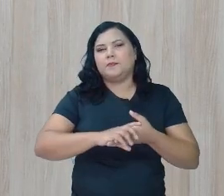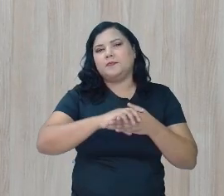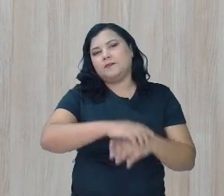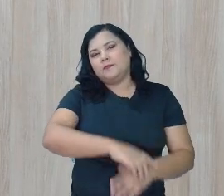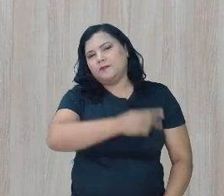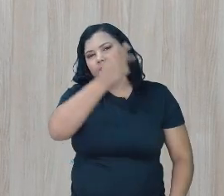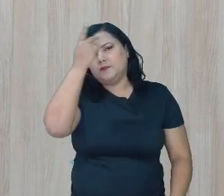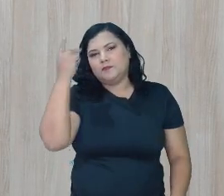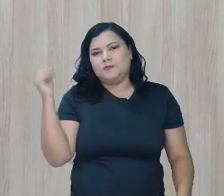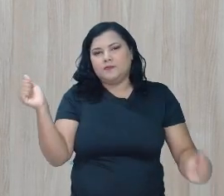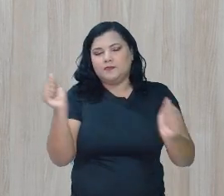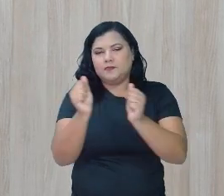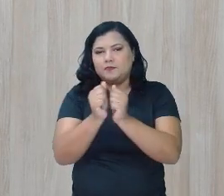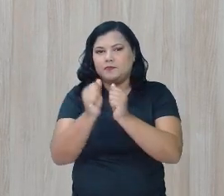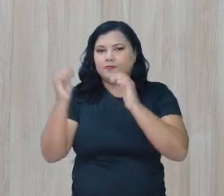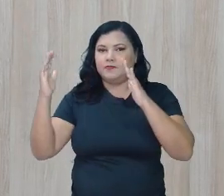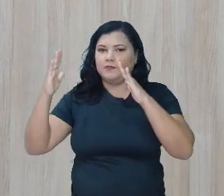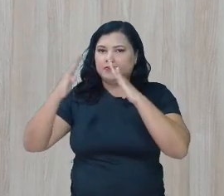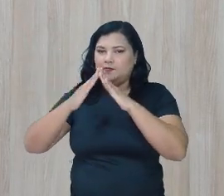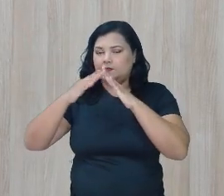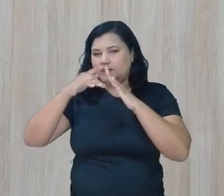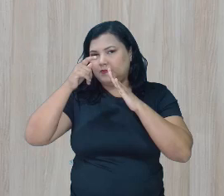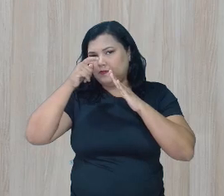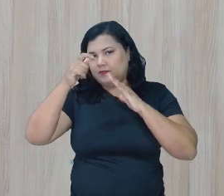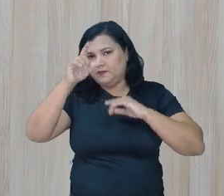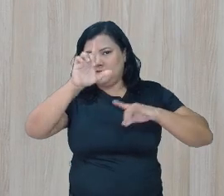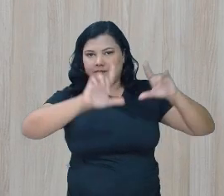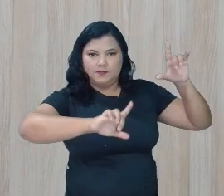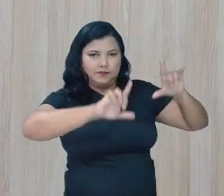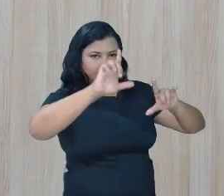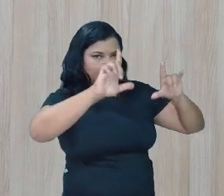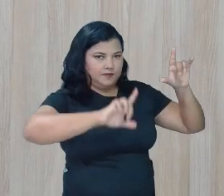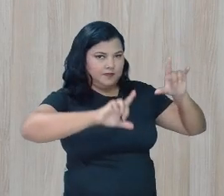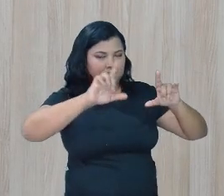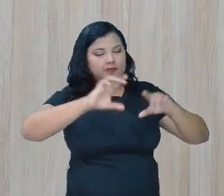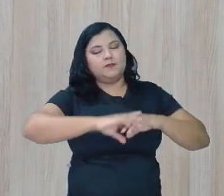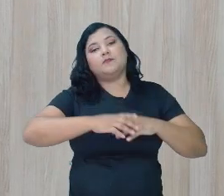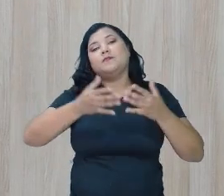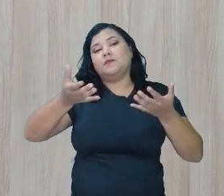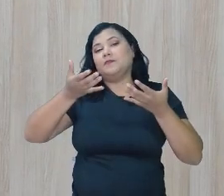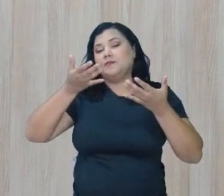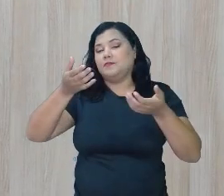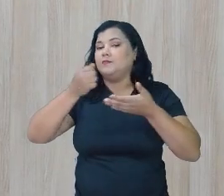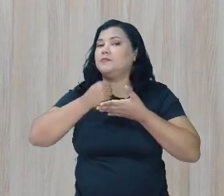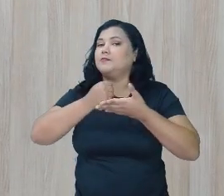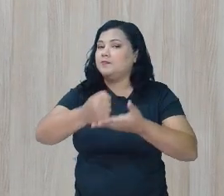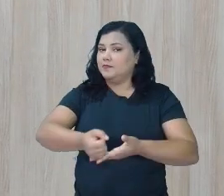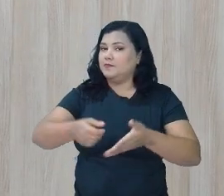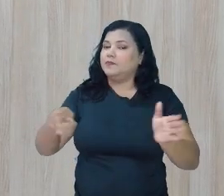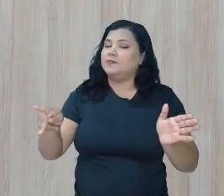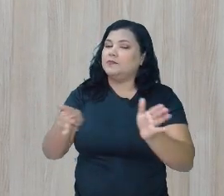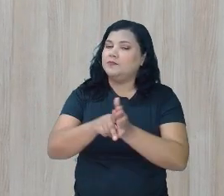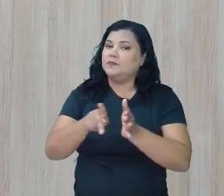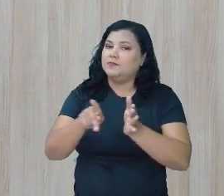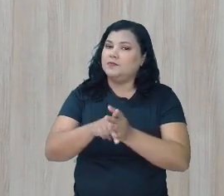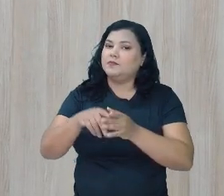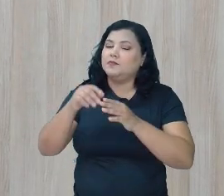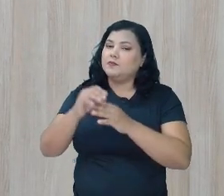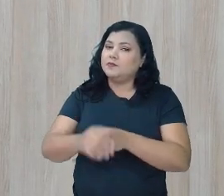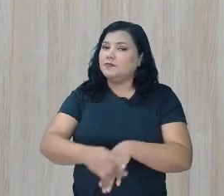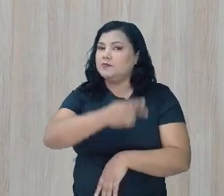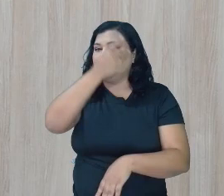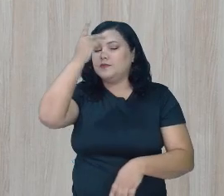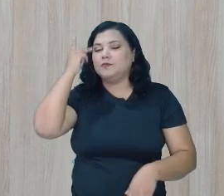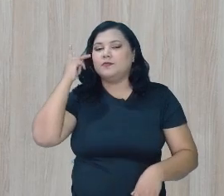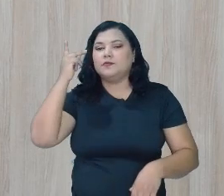em casa assistindo pela TV. E aí contamos com a ajuda, colaboração, compreensão de todos